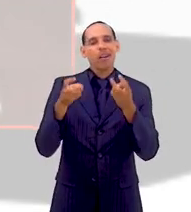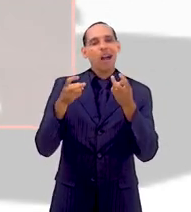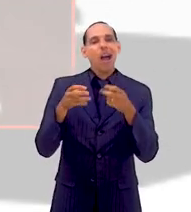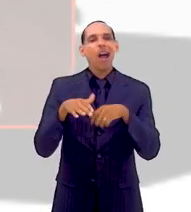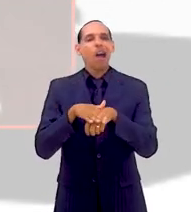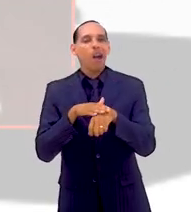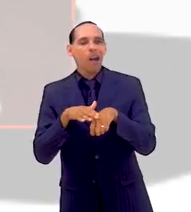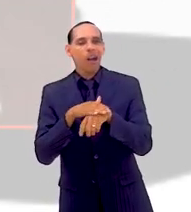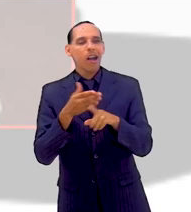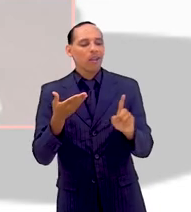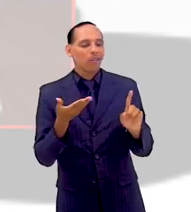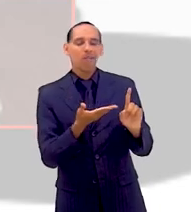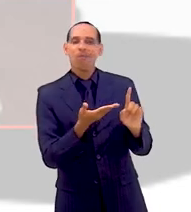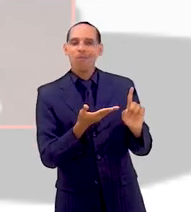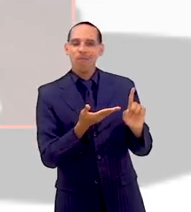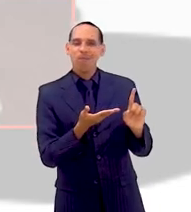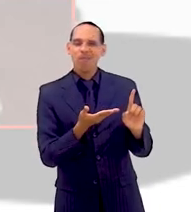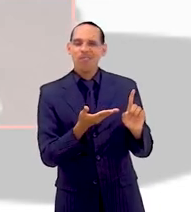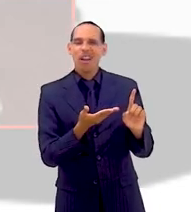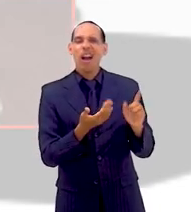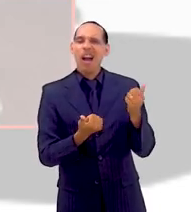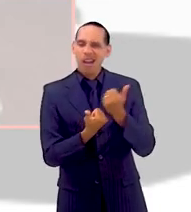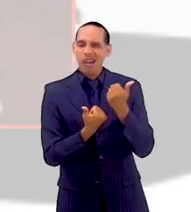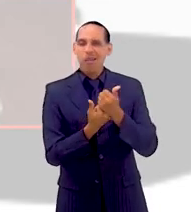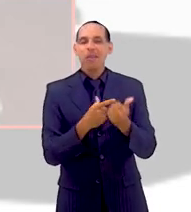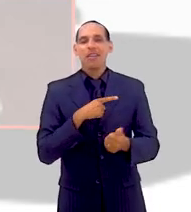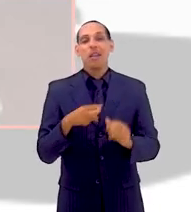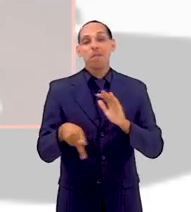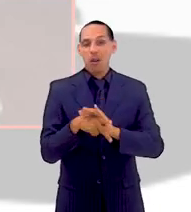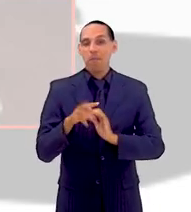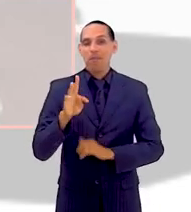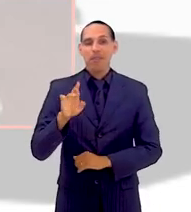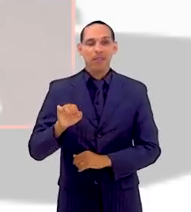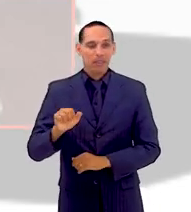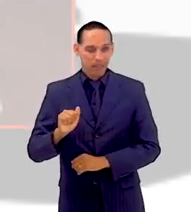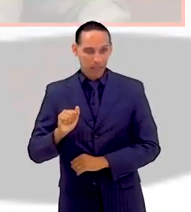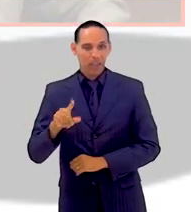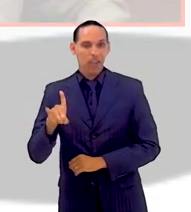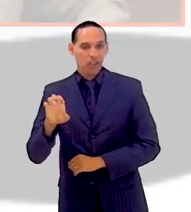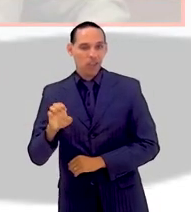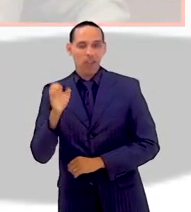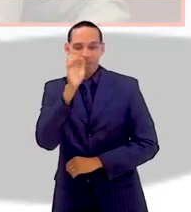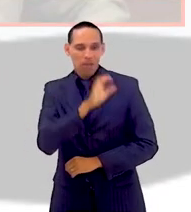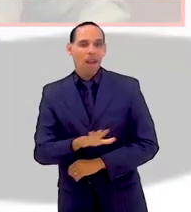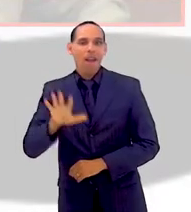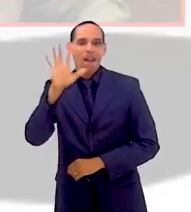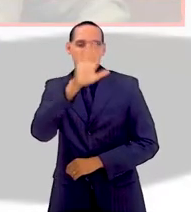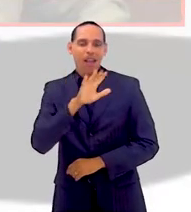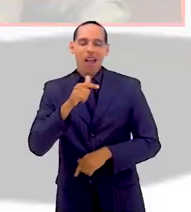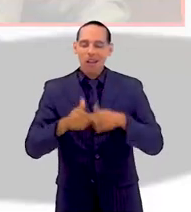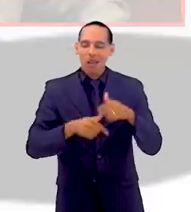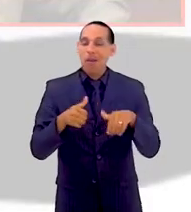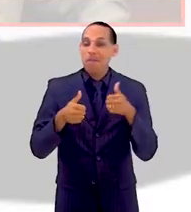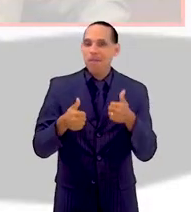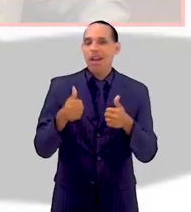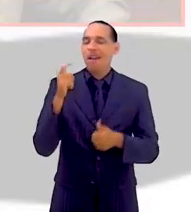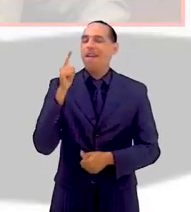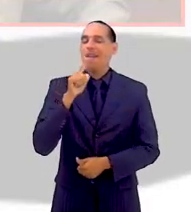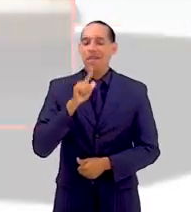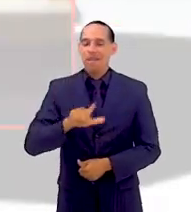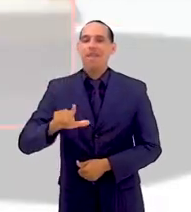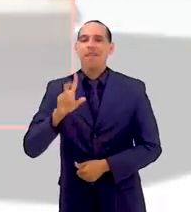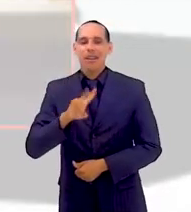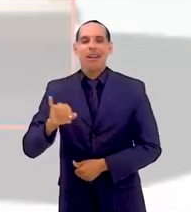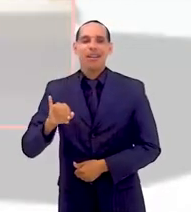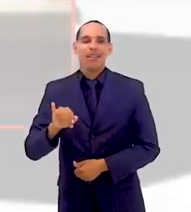perceber e conversarem com ela, que ela vai ter o apoio do trade nacional e vai desenvolver um bom trabalho com o turismo brasileiro.